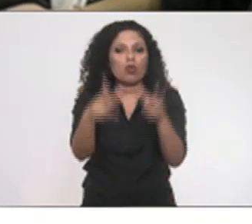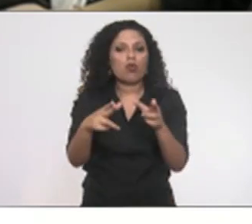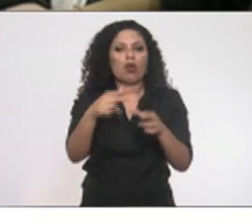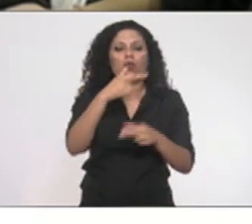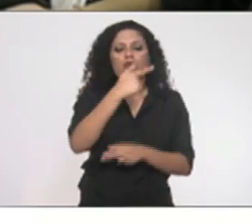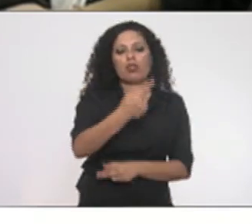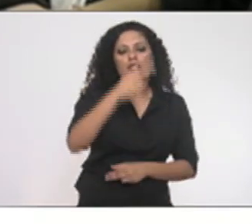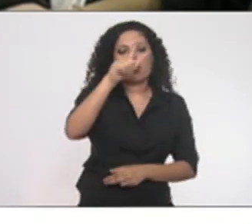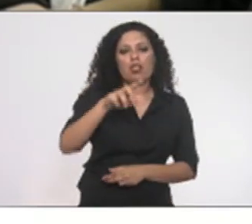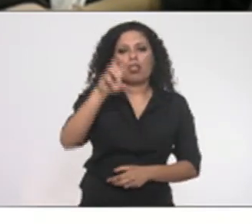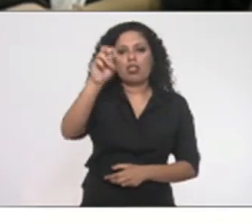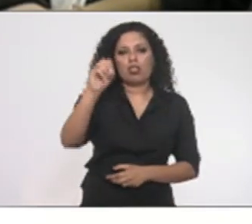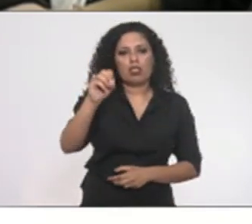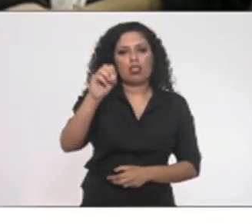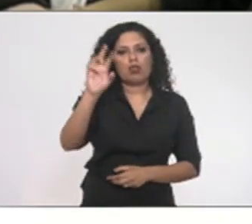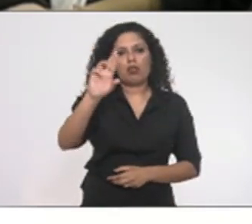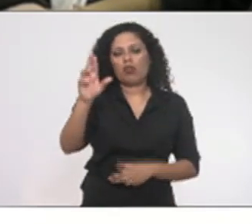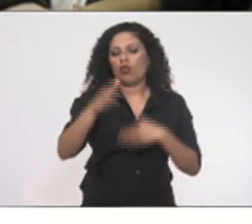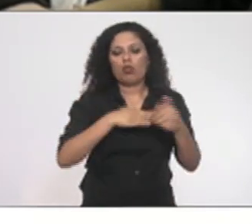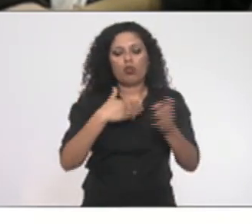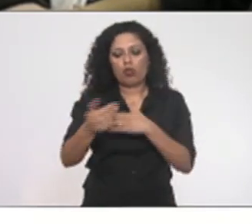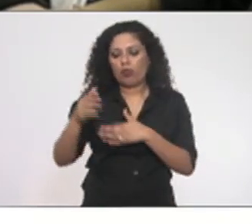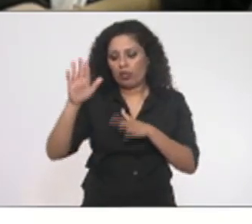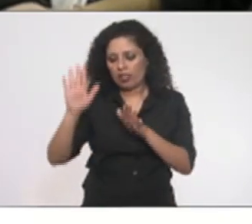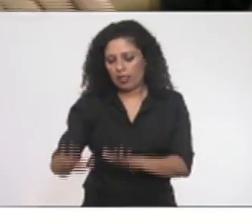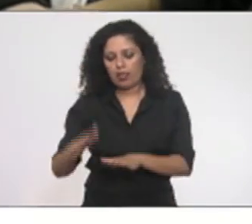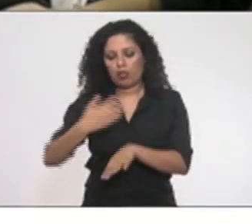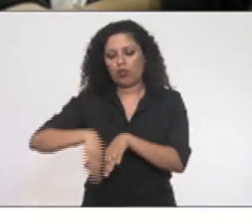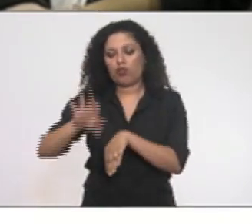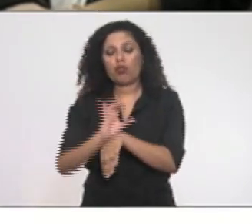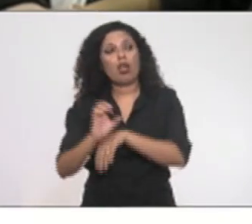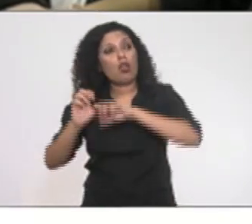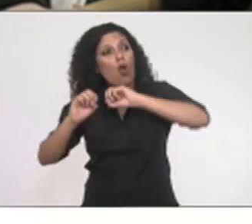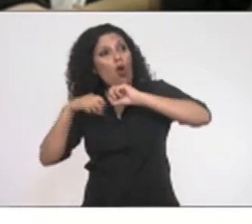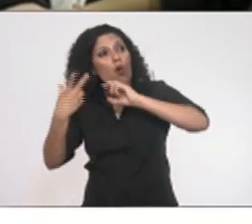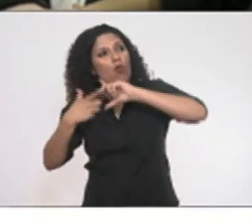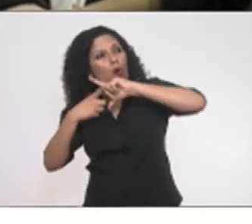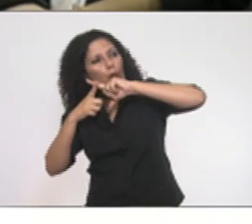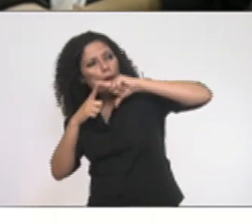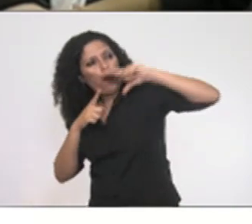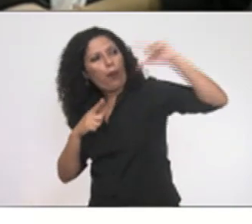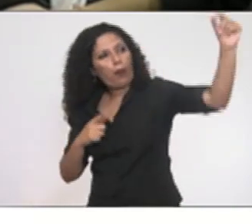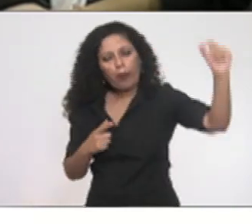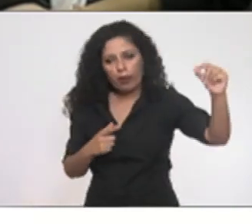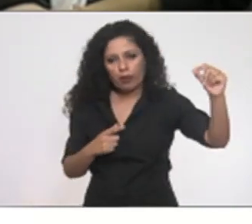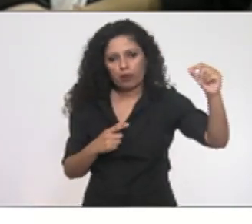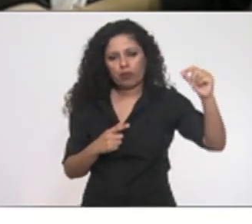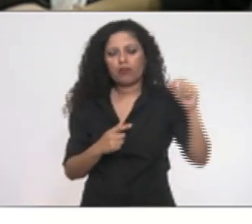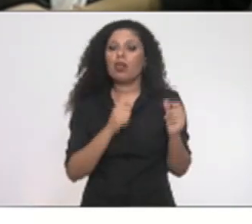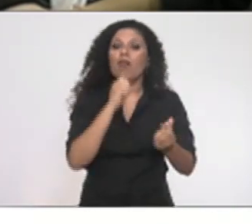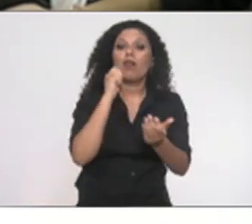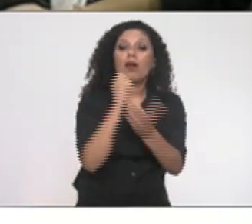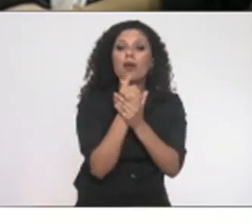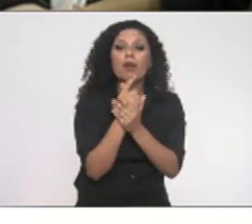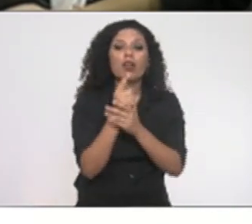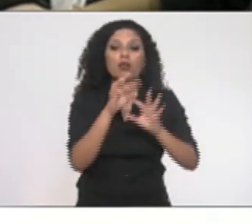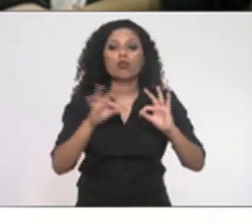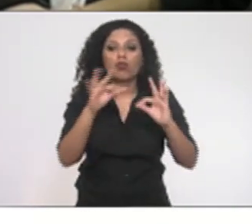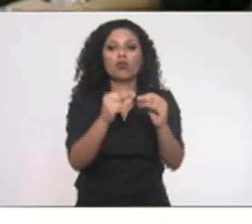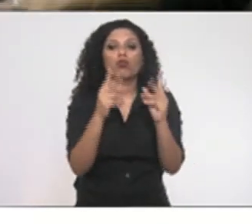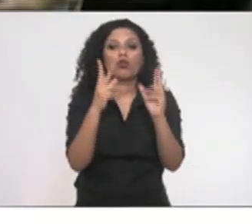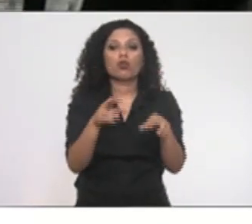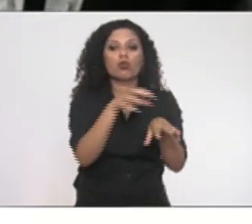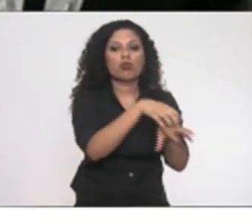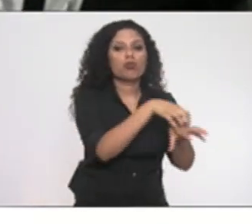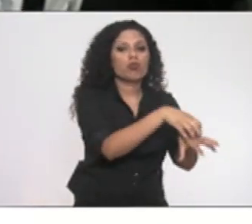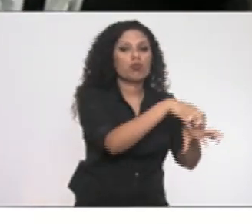para Pernambuco ou levar o gás de Cabiúnas para Porto Alegre. Ela vai cobrar o mesmo valor de parcela de transporte. Nos